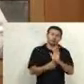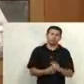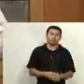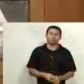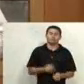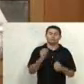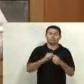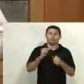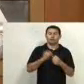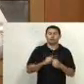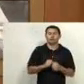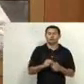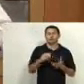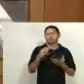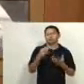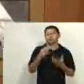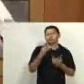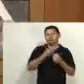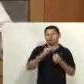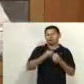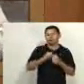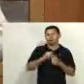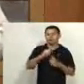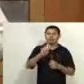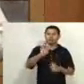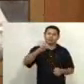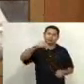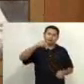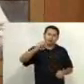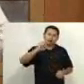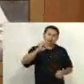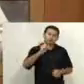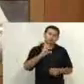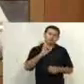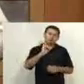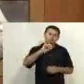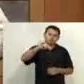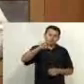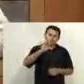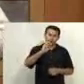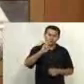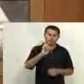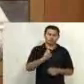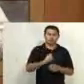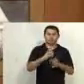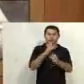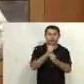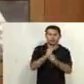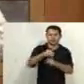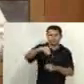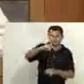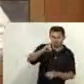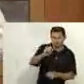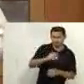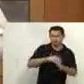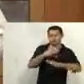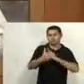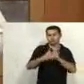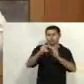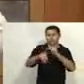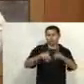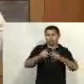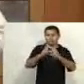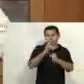e fazem uma generalização, uma inferência dos cálculos da média para toda a